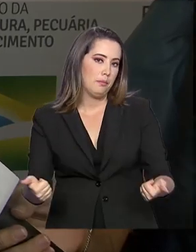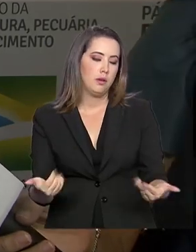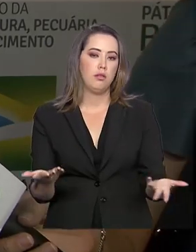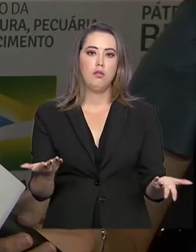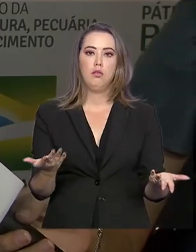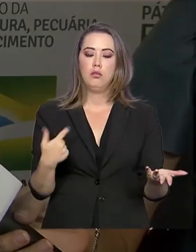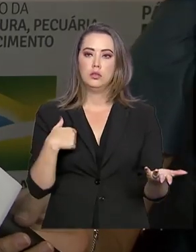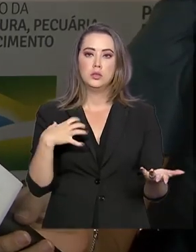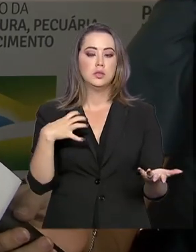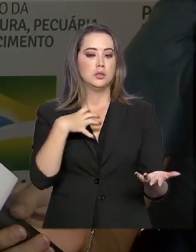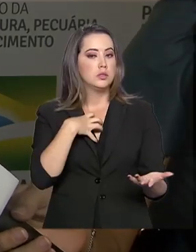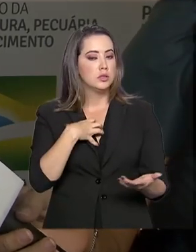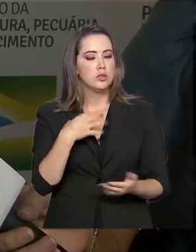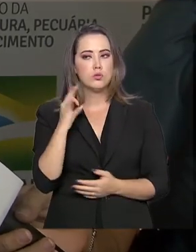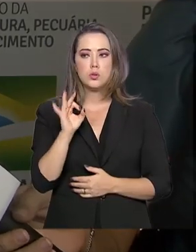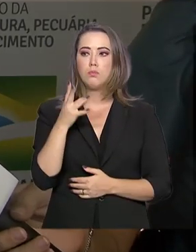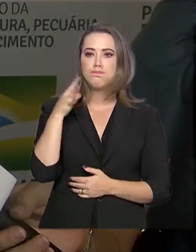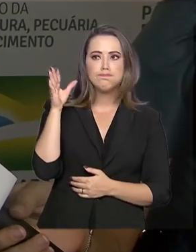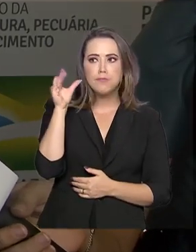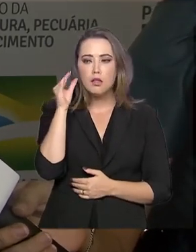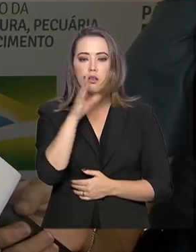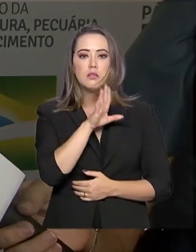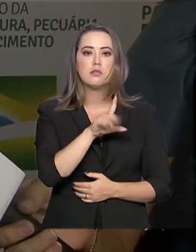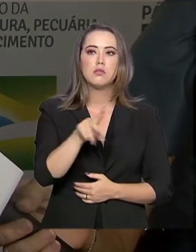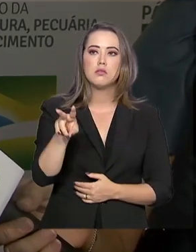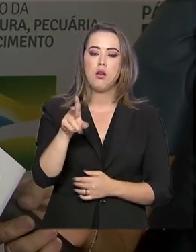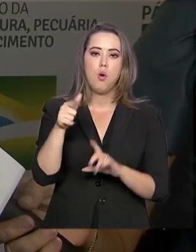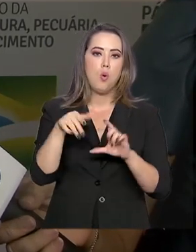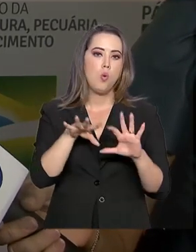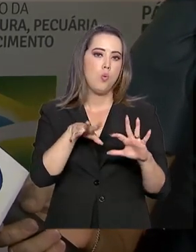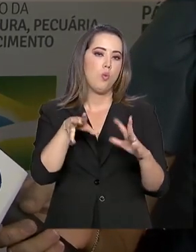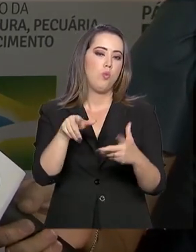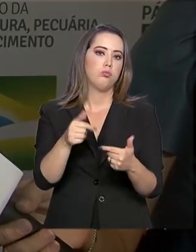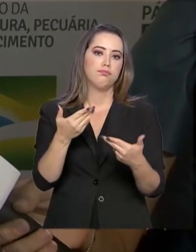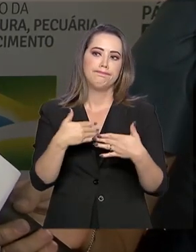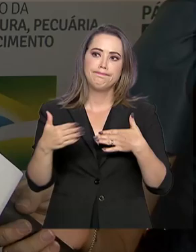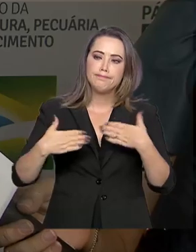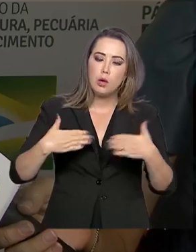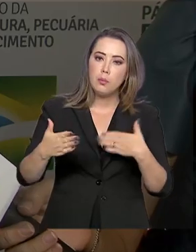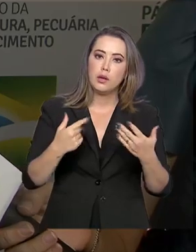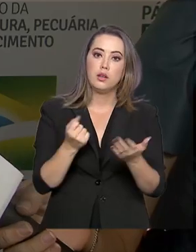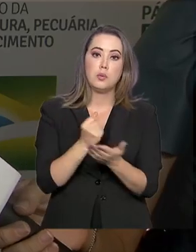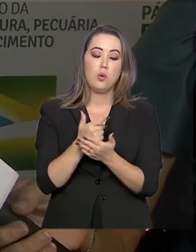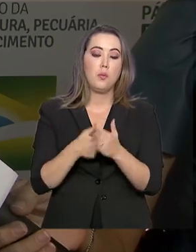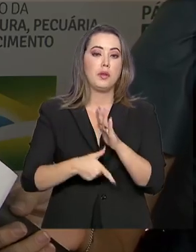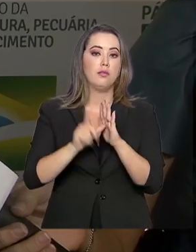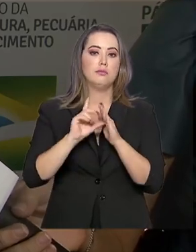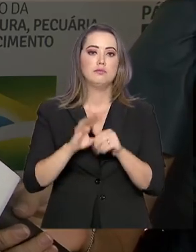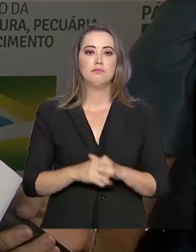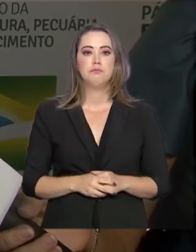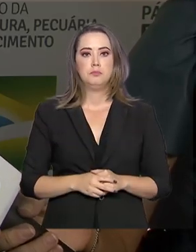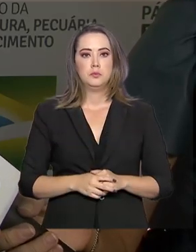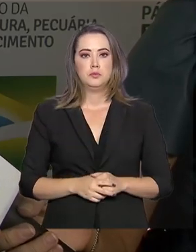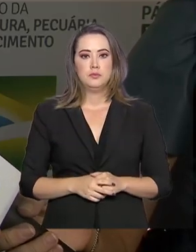pronto, atento ao mercado para fazer as suas compras antecipadas para a próxima sábado.